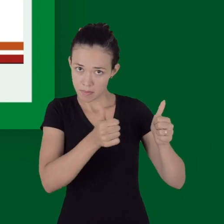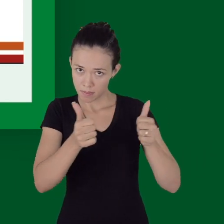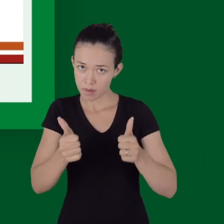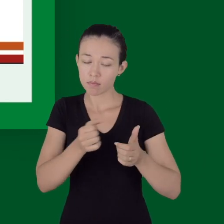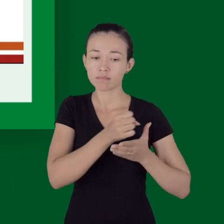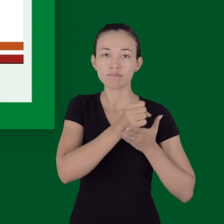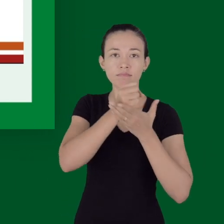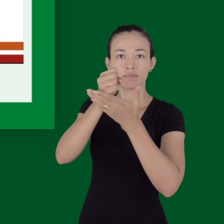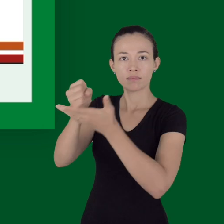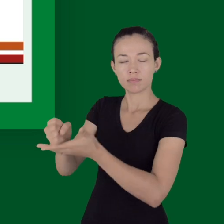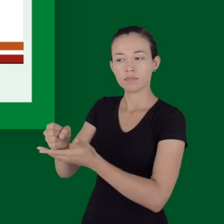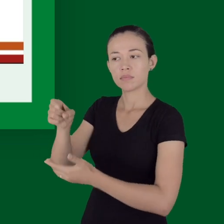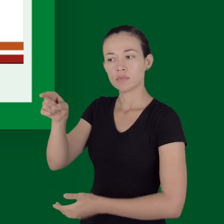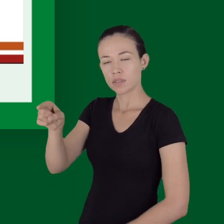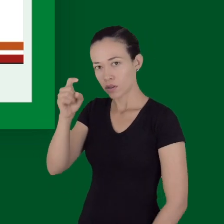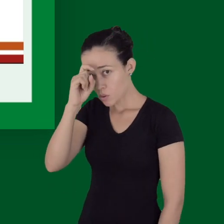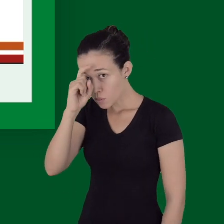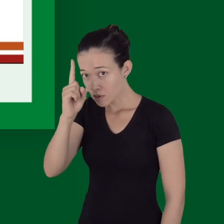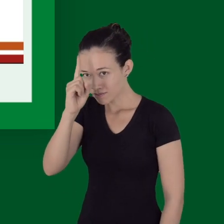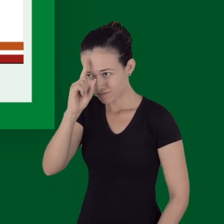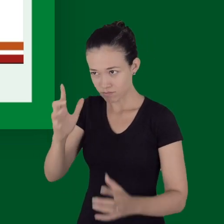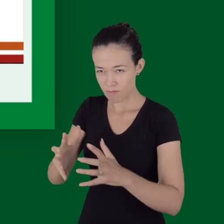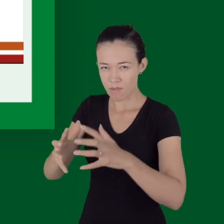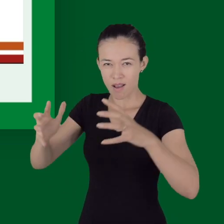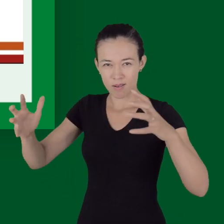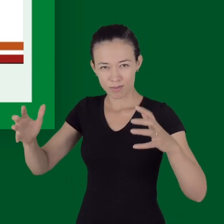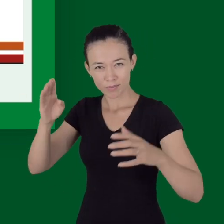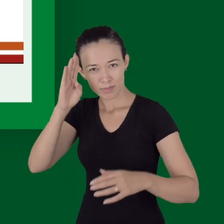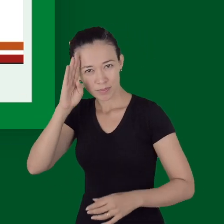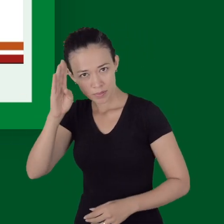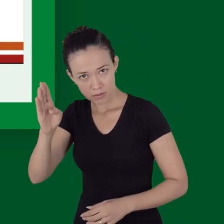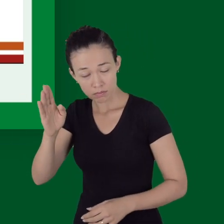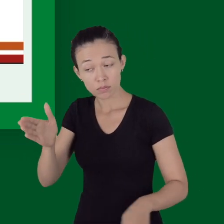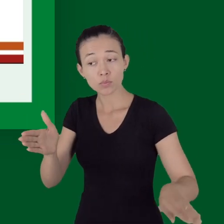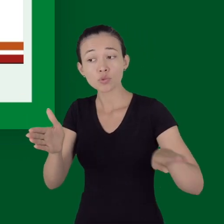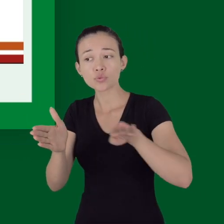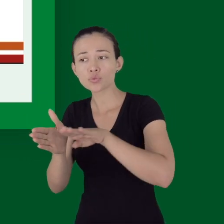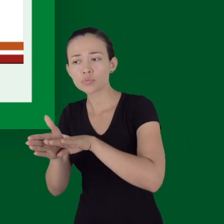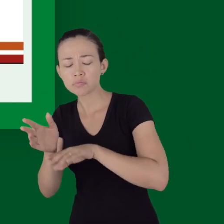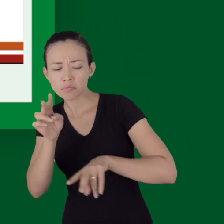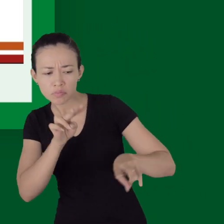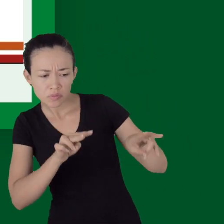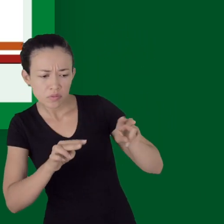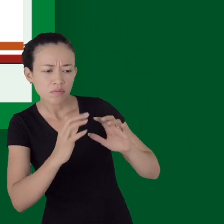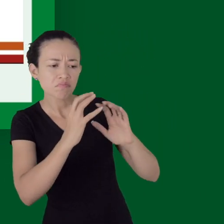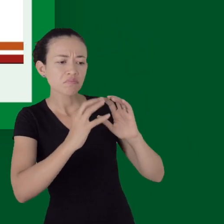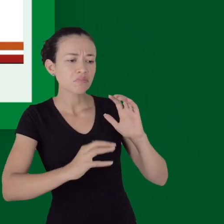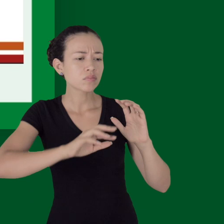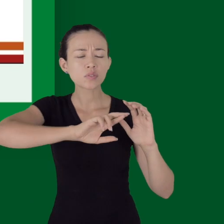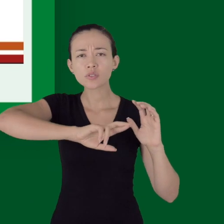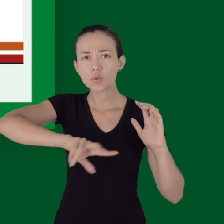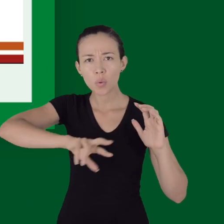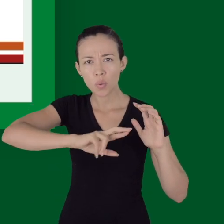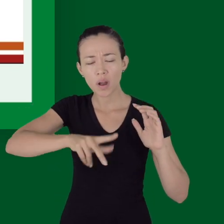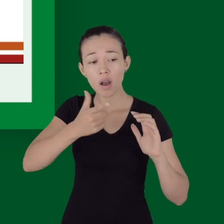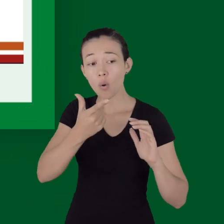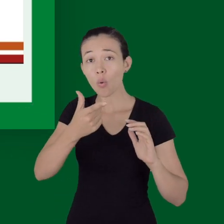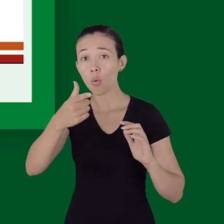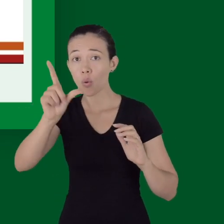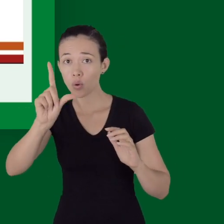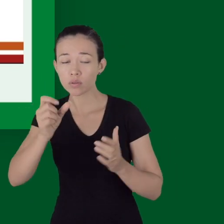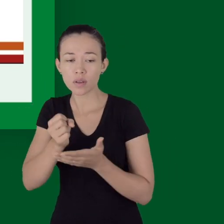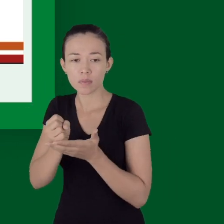ser a básica ou a USA, ou volta com o CBMDF, dependendo de quem encaminhou. Se o paciente está em janela